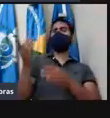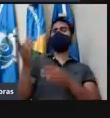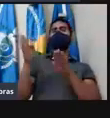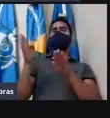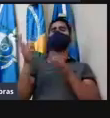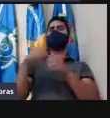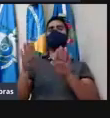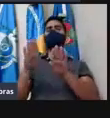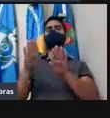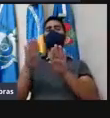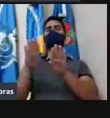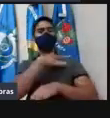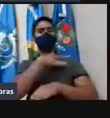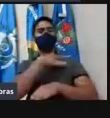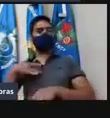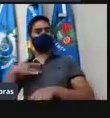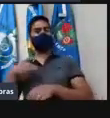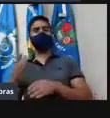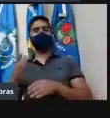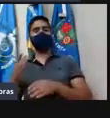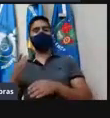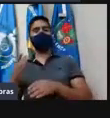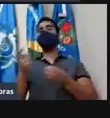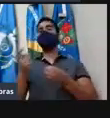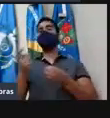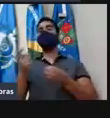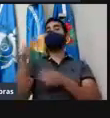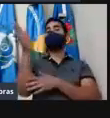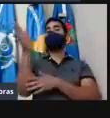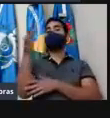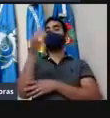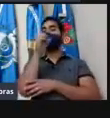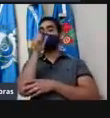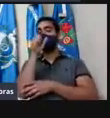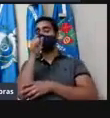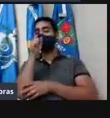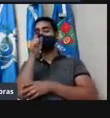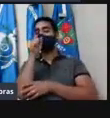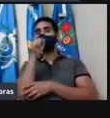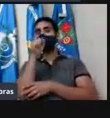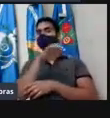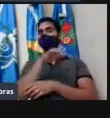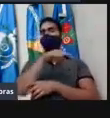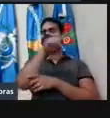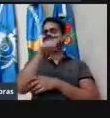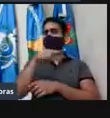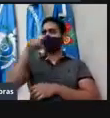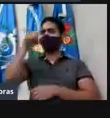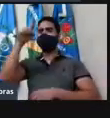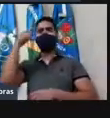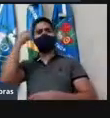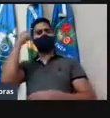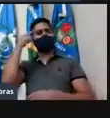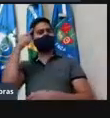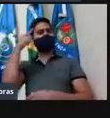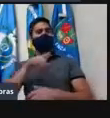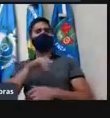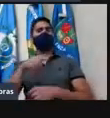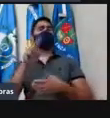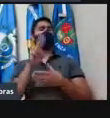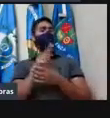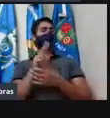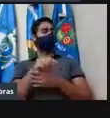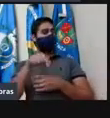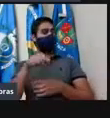barreira, se realmente voltar com a bandeira laranja, né, os casos começarem a subir, se pensar nisso novamente, se o município, se o